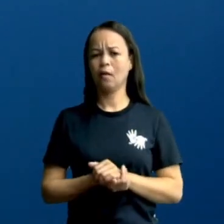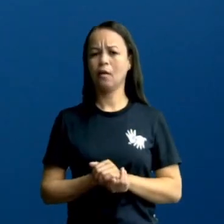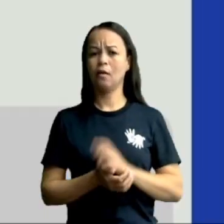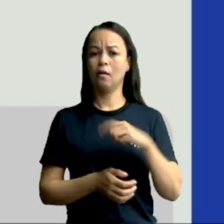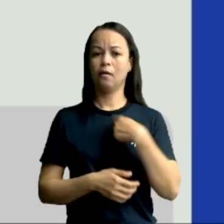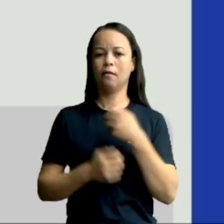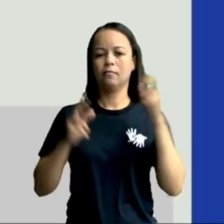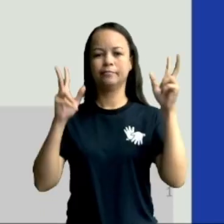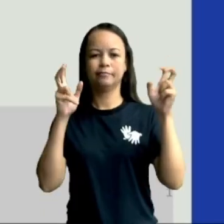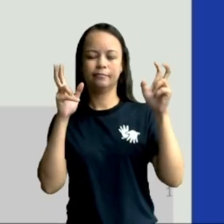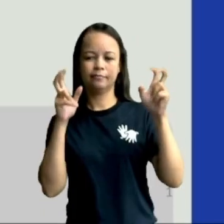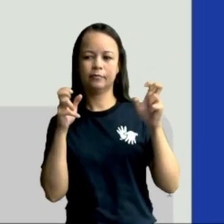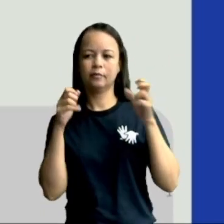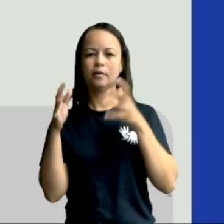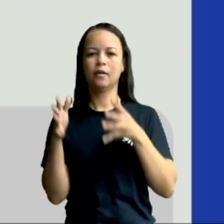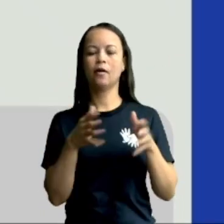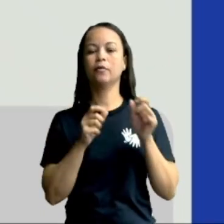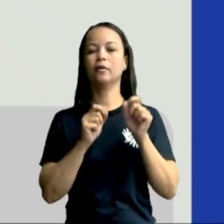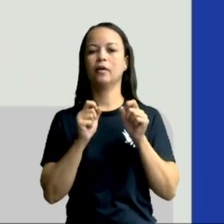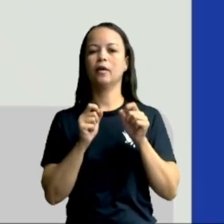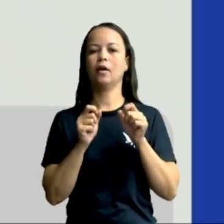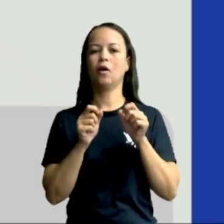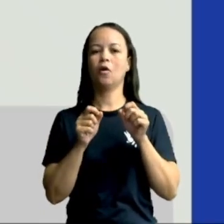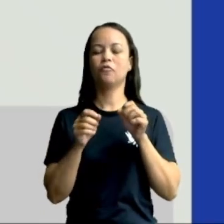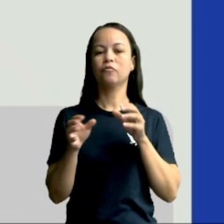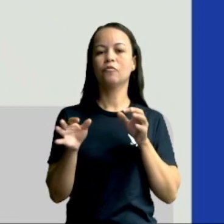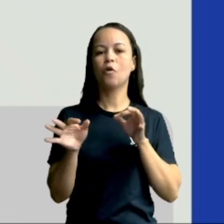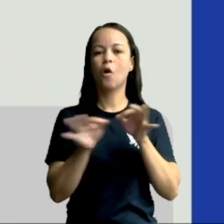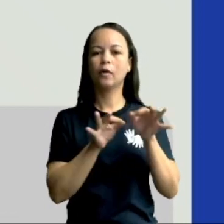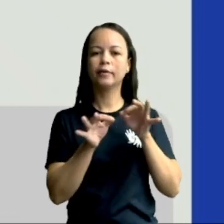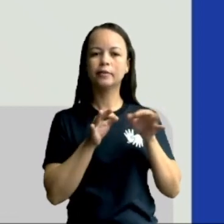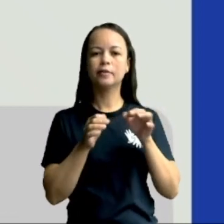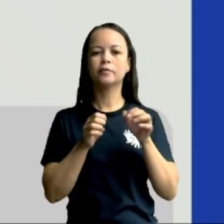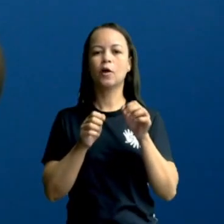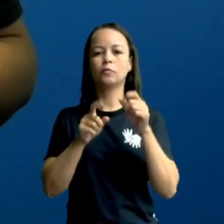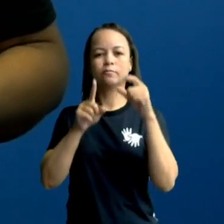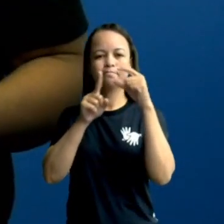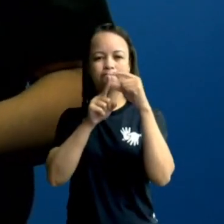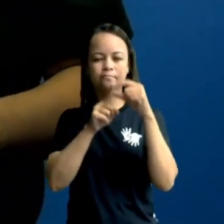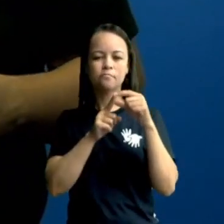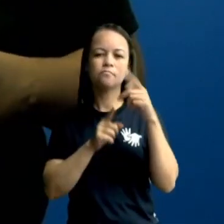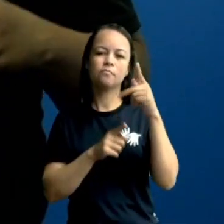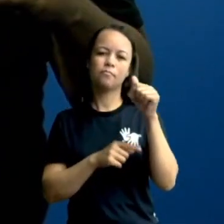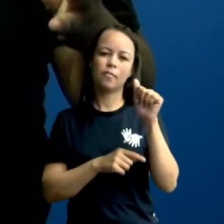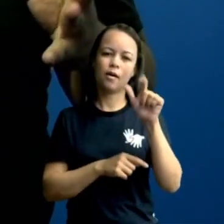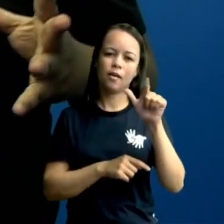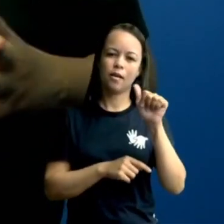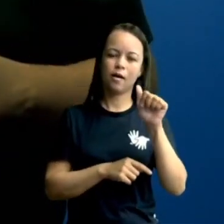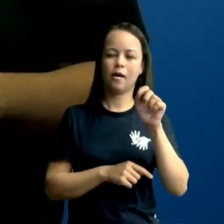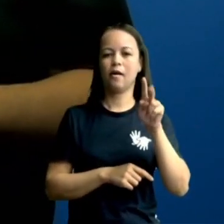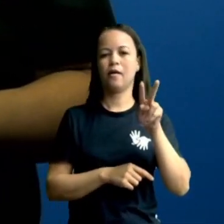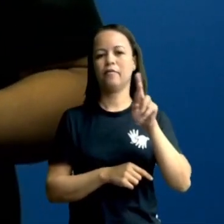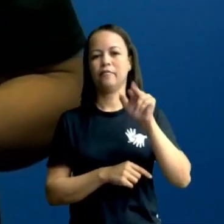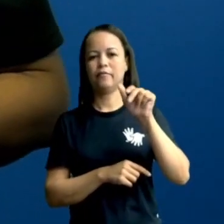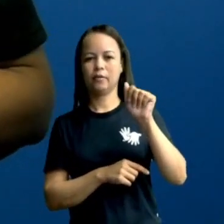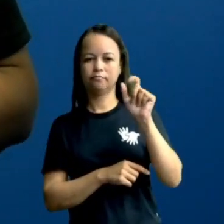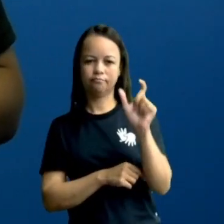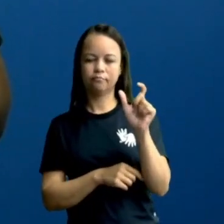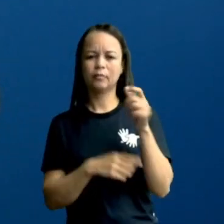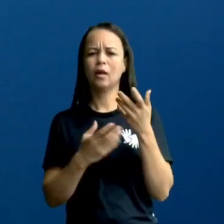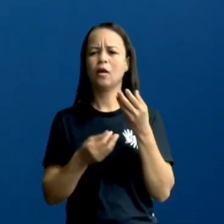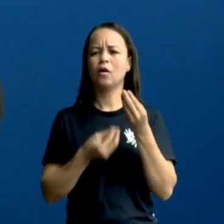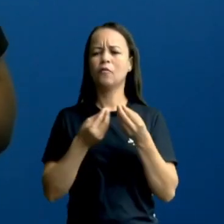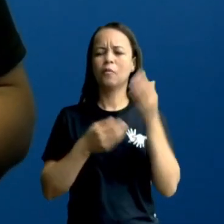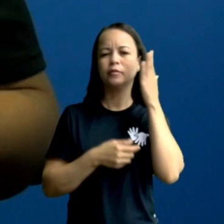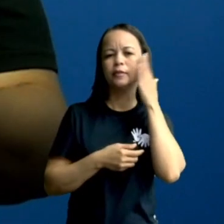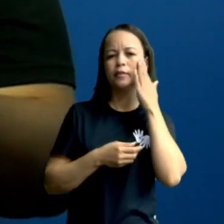será formação das palavras. Vamos compreender o uso e como a gente forma novas